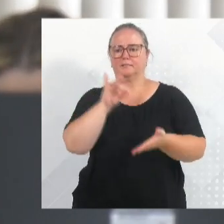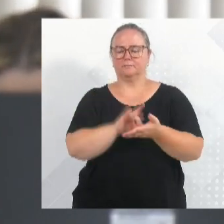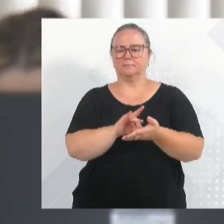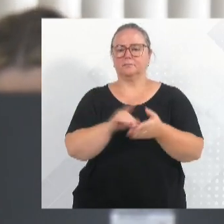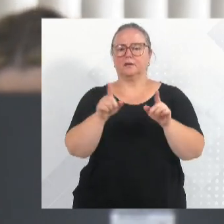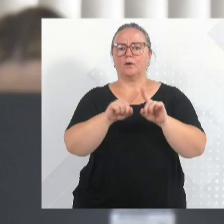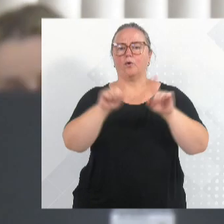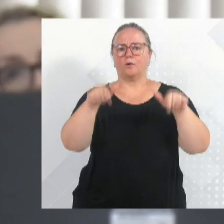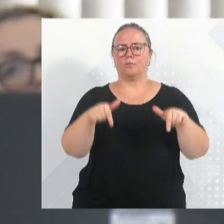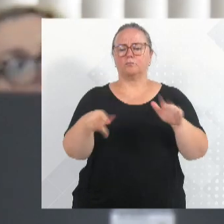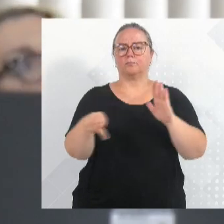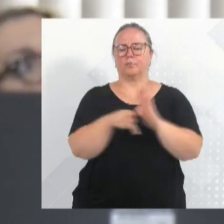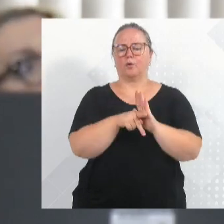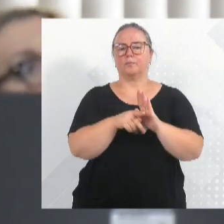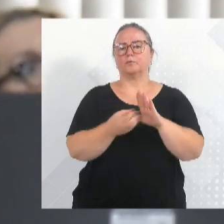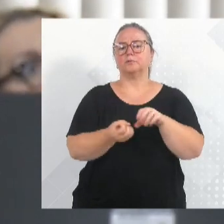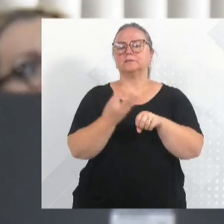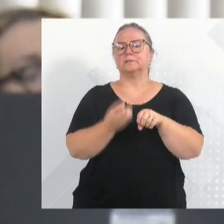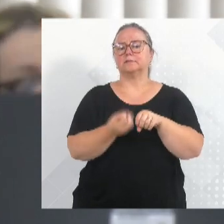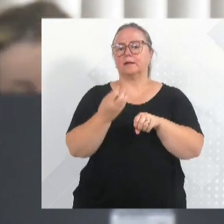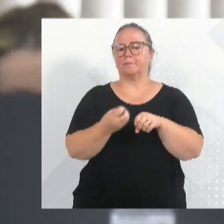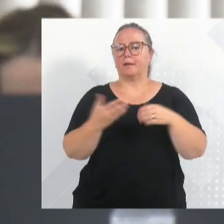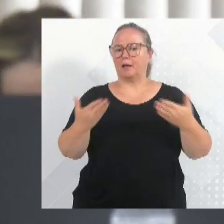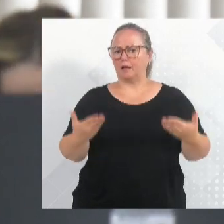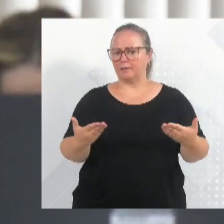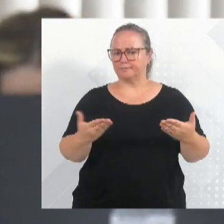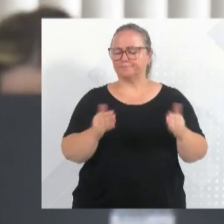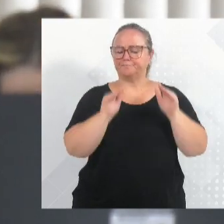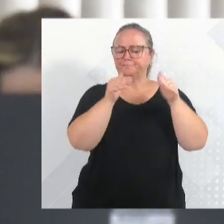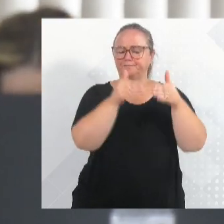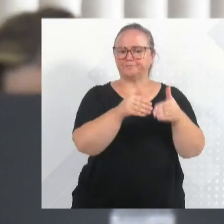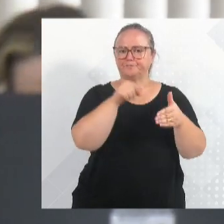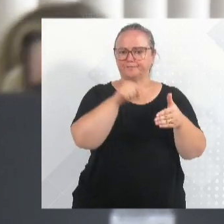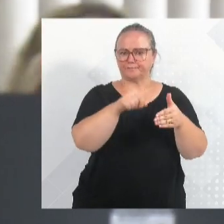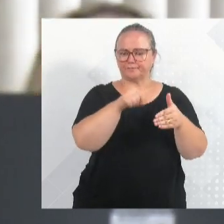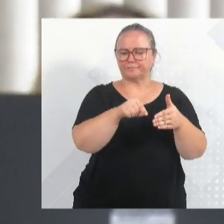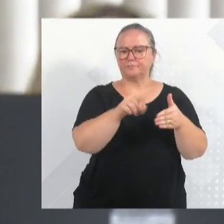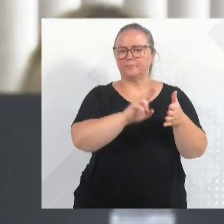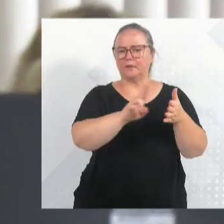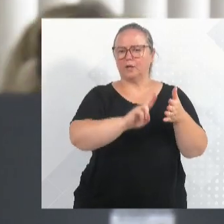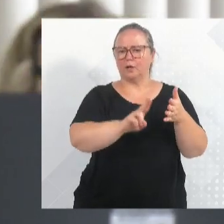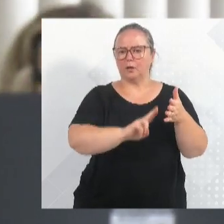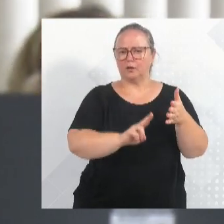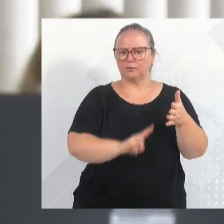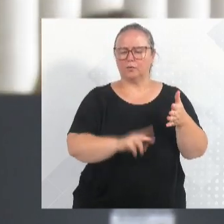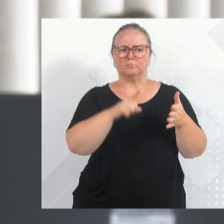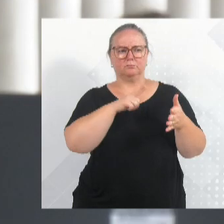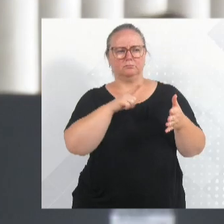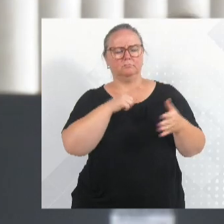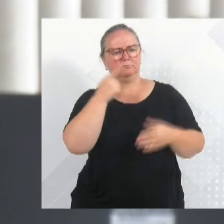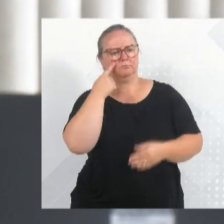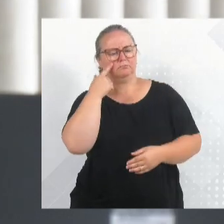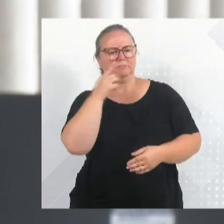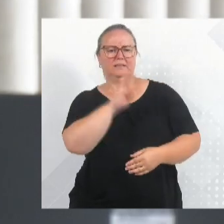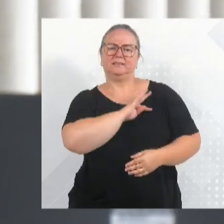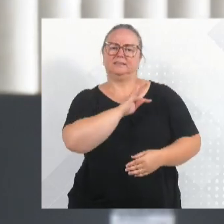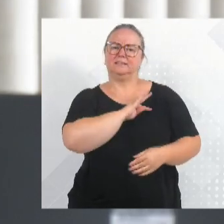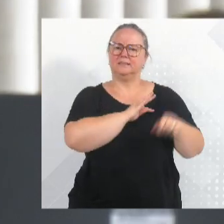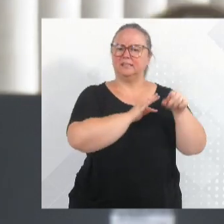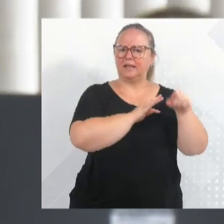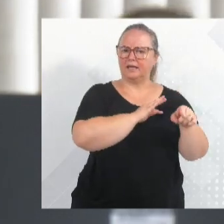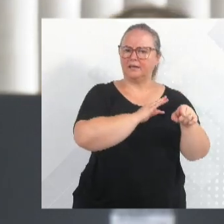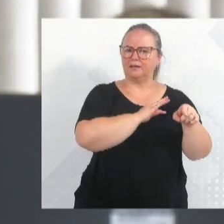SAMAI, a terceira pergunta, especialmente aqueles de livre nomeação, é observado o caráter técnico